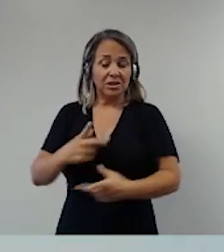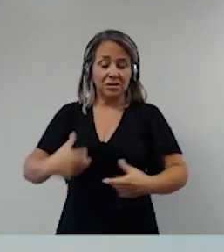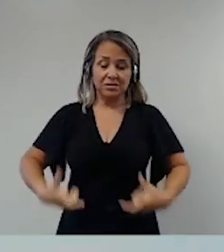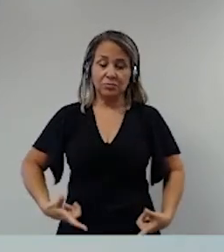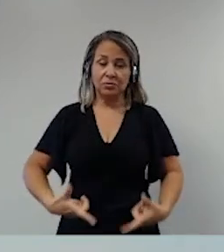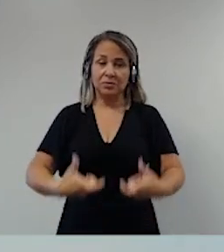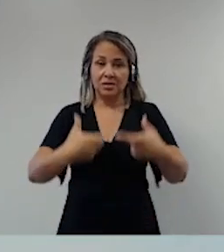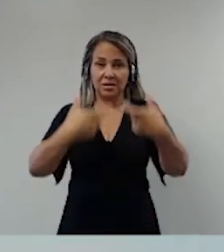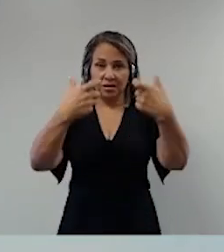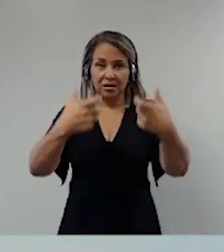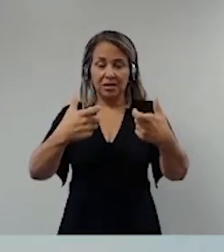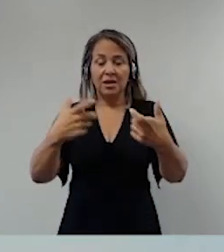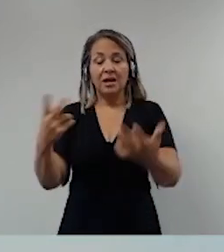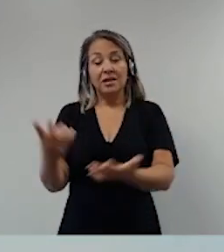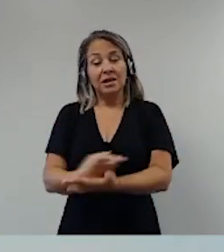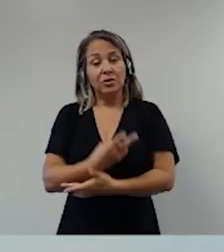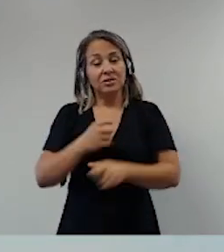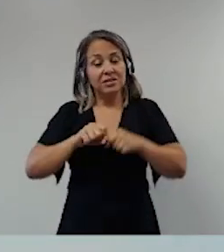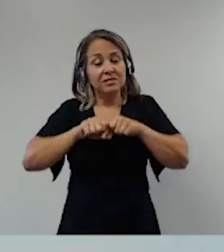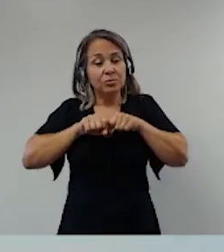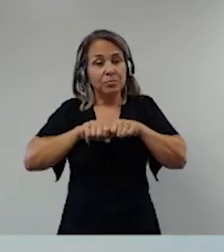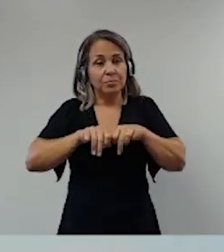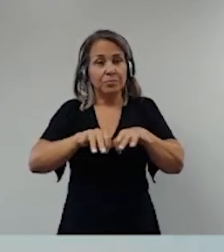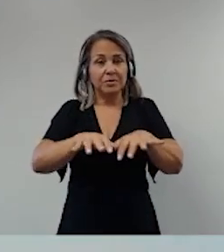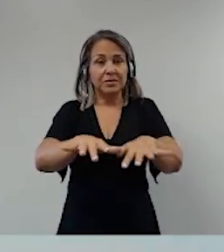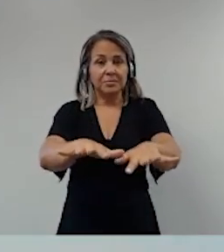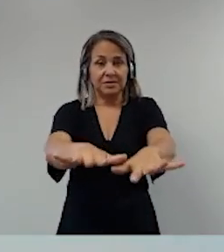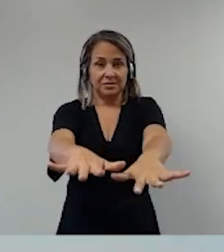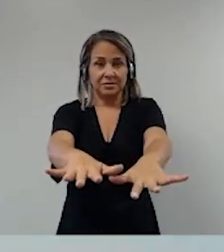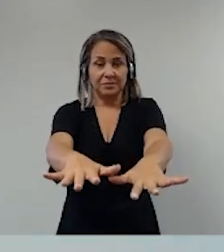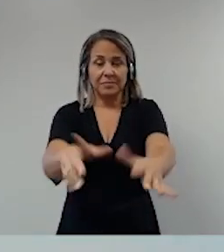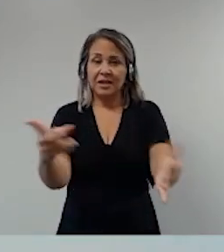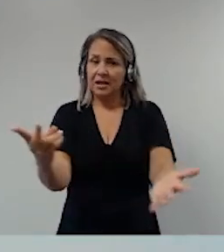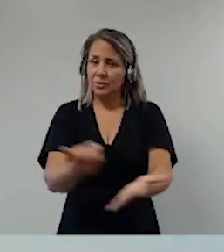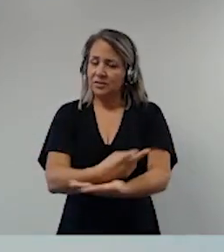que ocorrem com pandemias, certo? E que ocorrem com